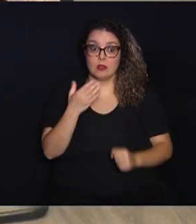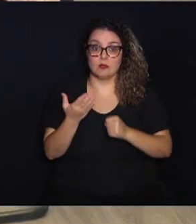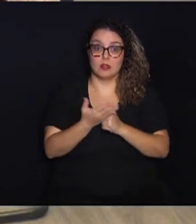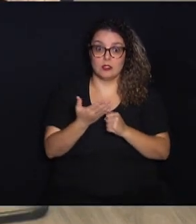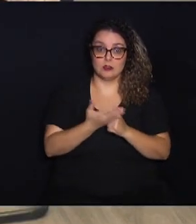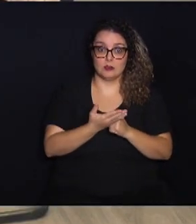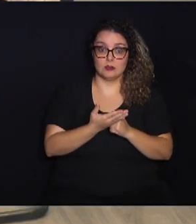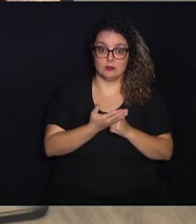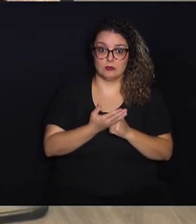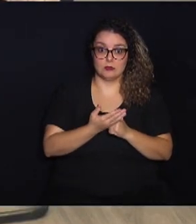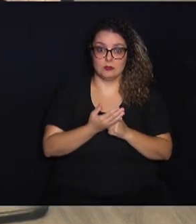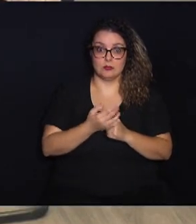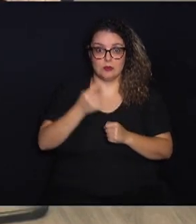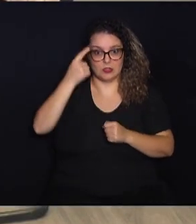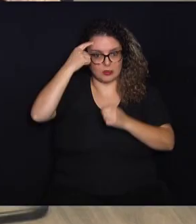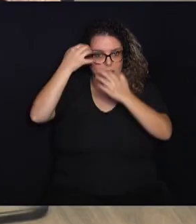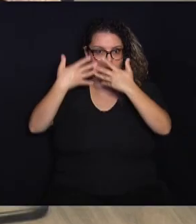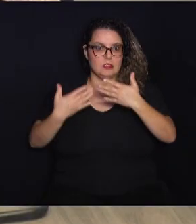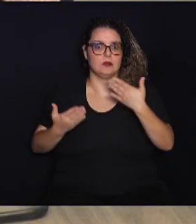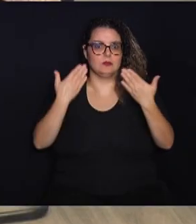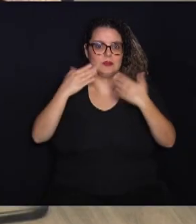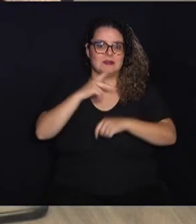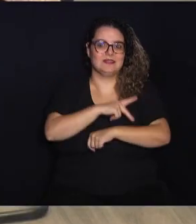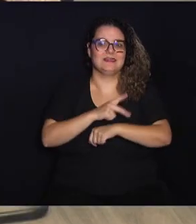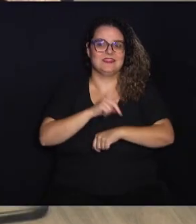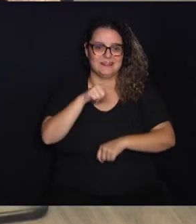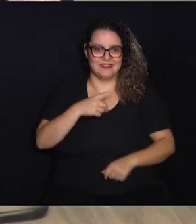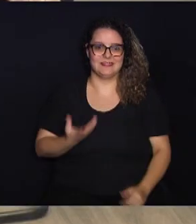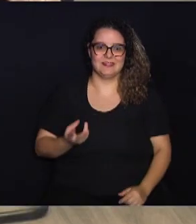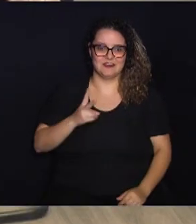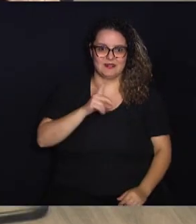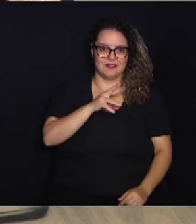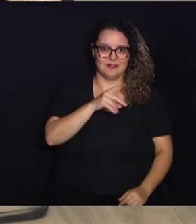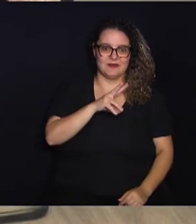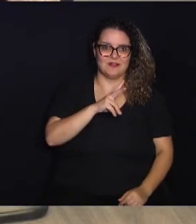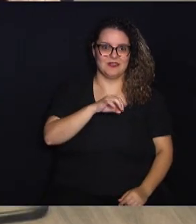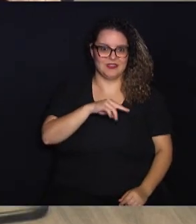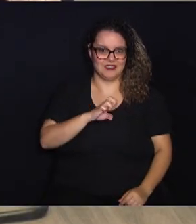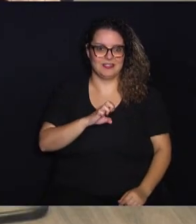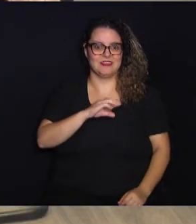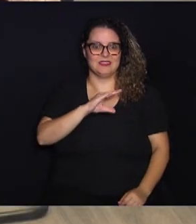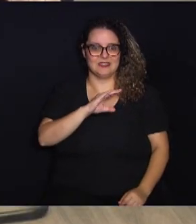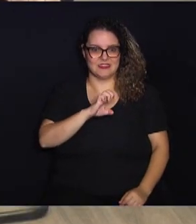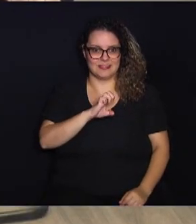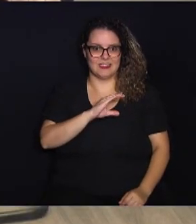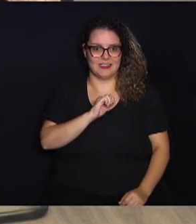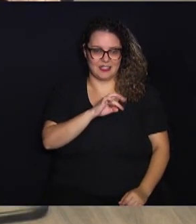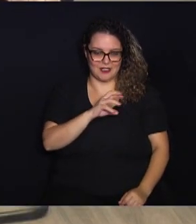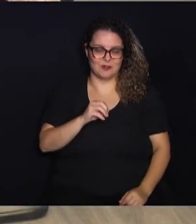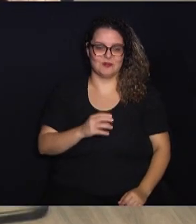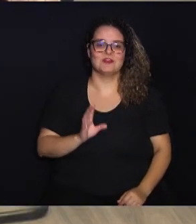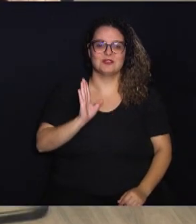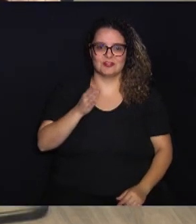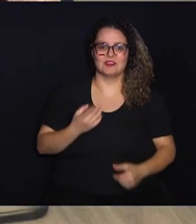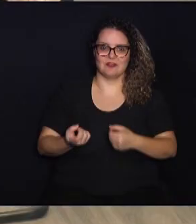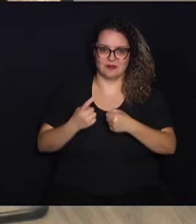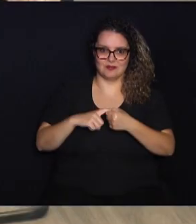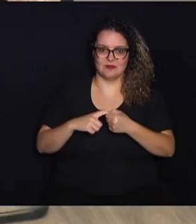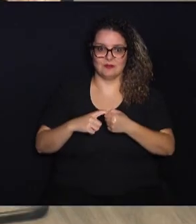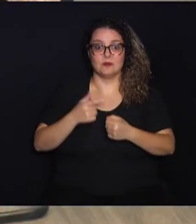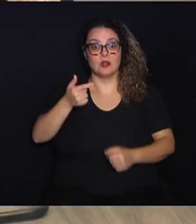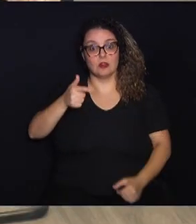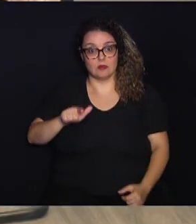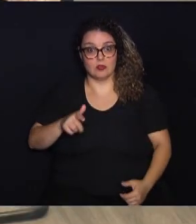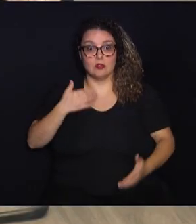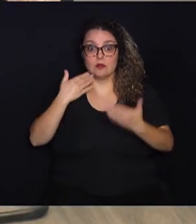está com a neuropsicopedagoga, é isso? A Viviane Secato, isso, e daqui a pouquinho a gente volta e nós vamos continuar